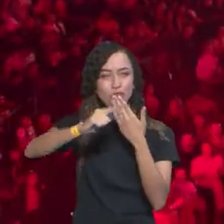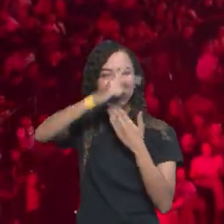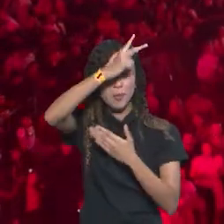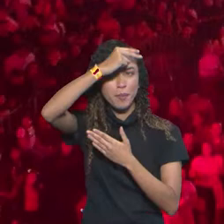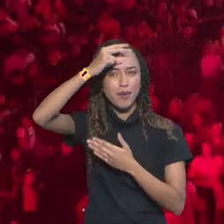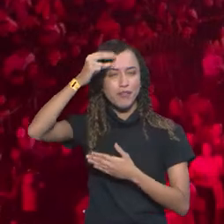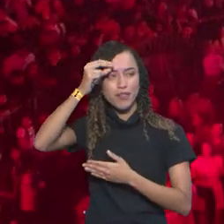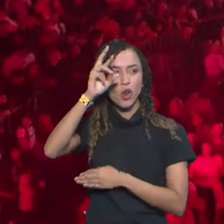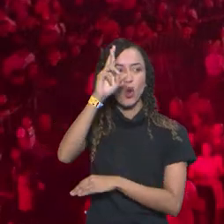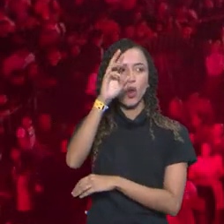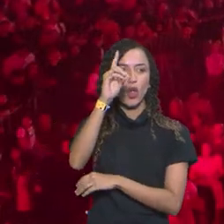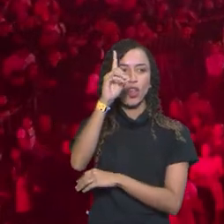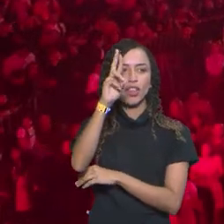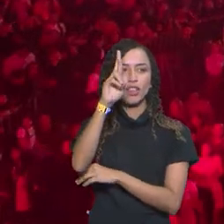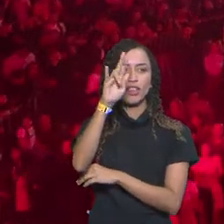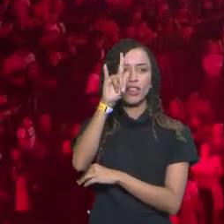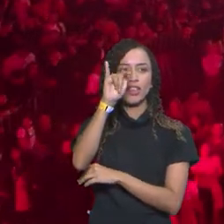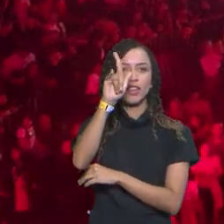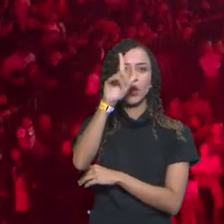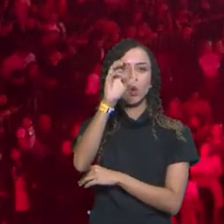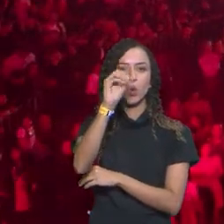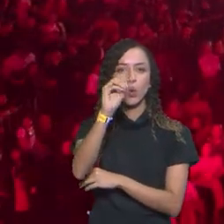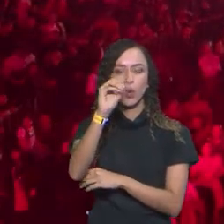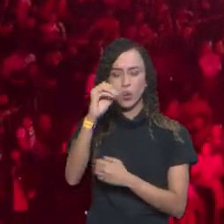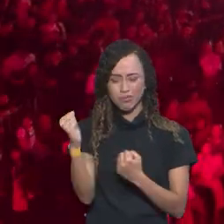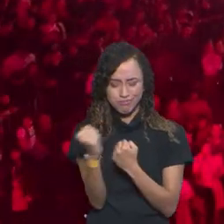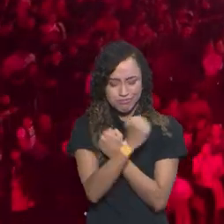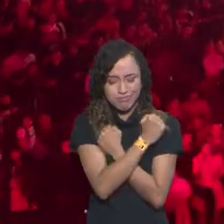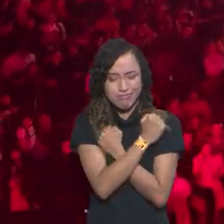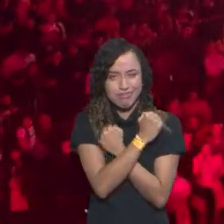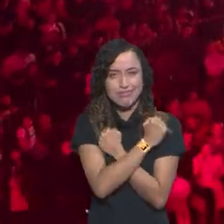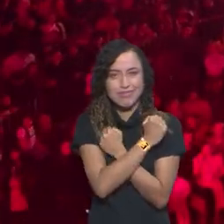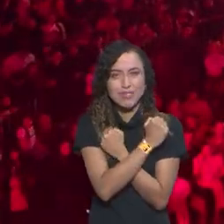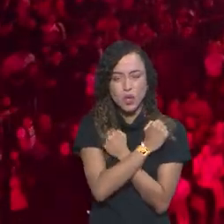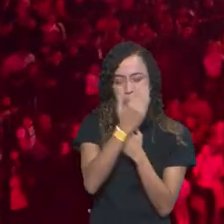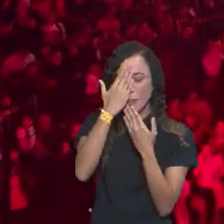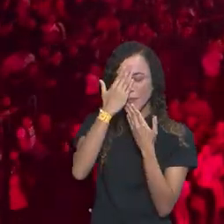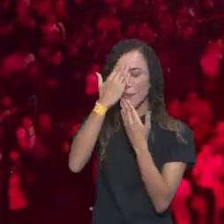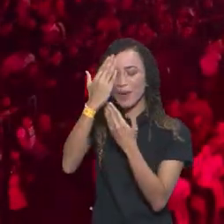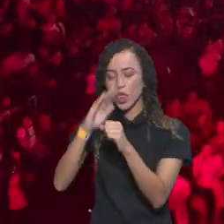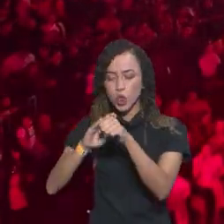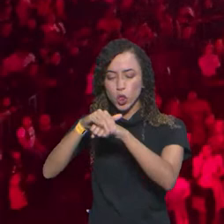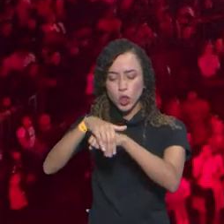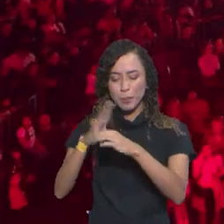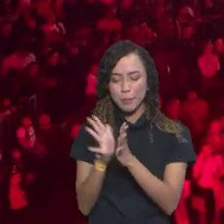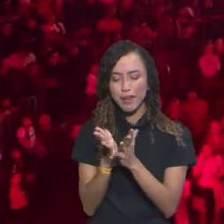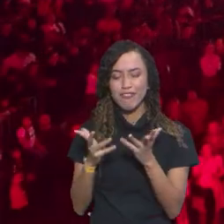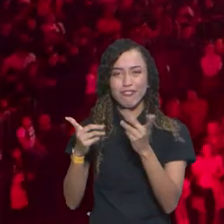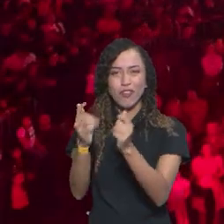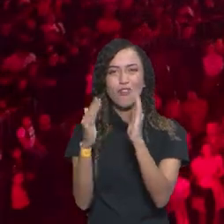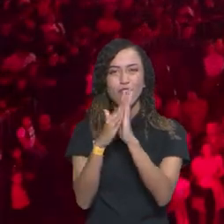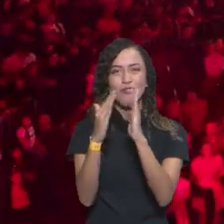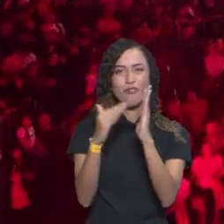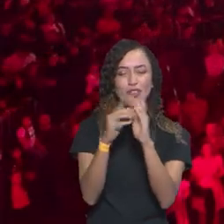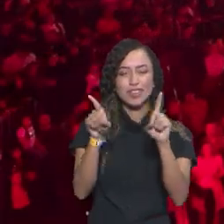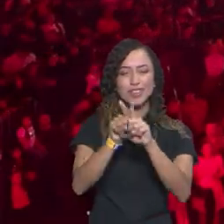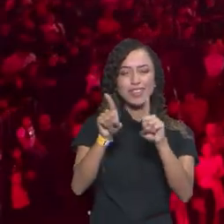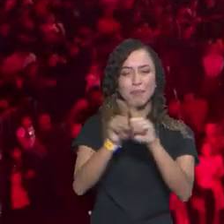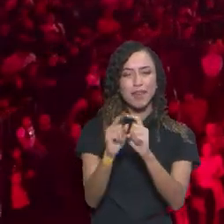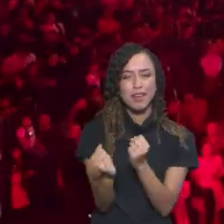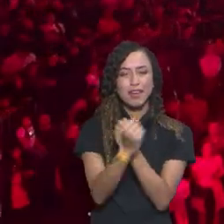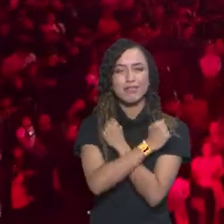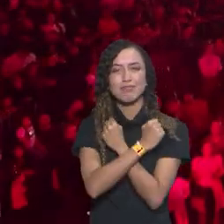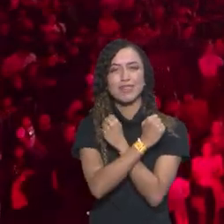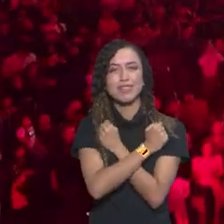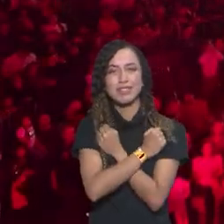prefeito Rodrigo Pinheiro aquele abraço Prefeito Obrigado por esta noite maravilhosa de louvor abraçando aqui também Fábio